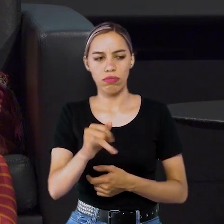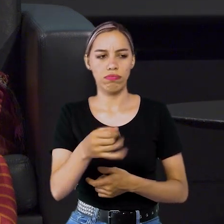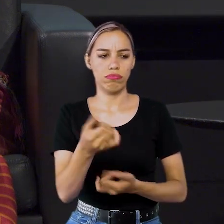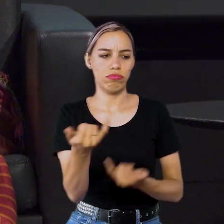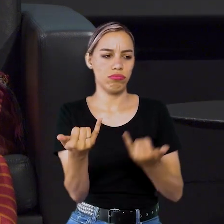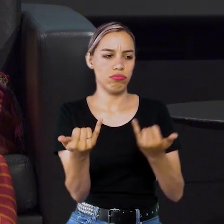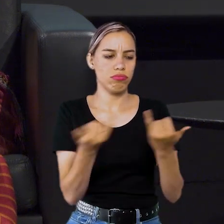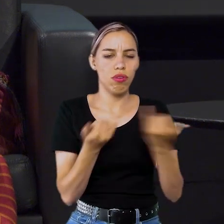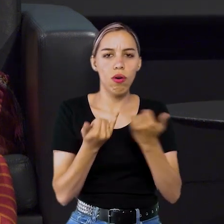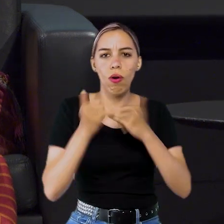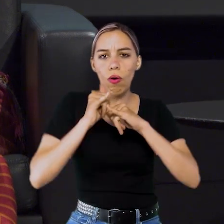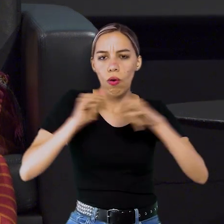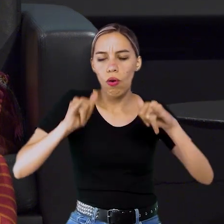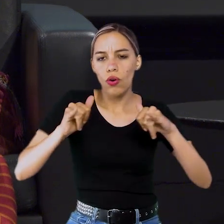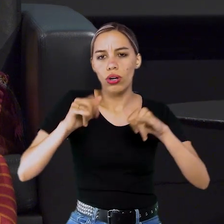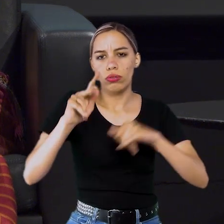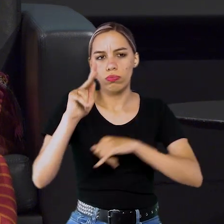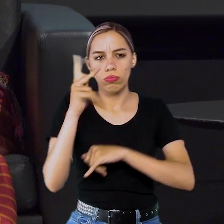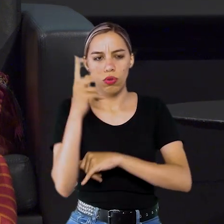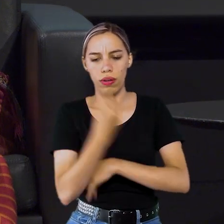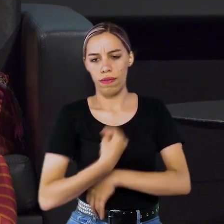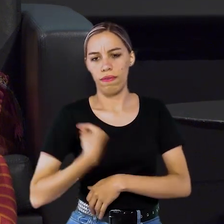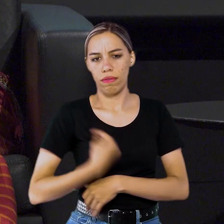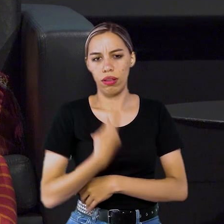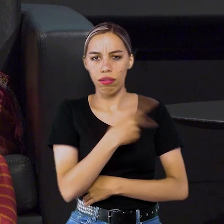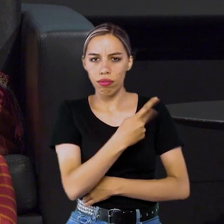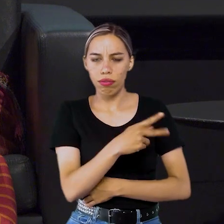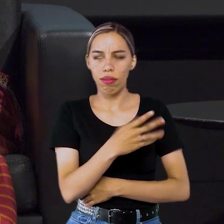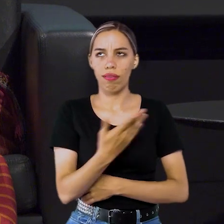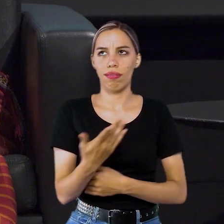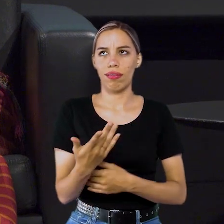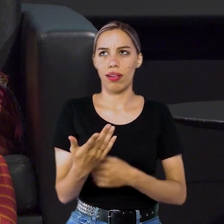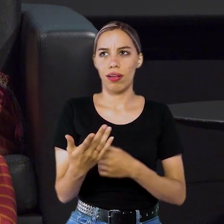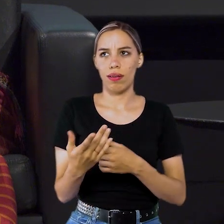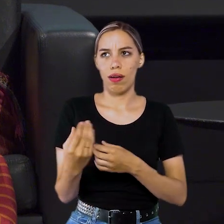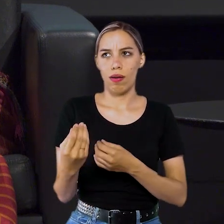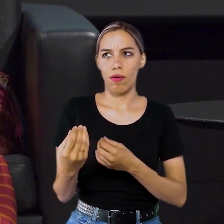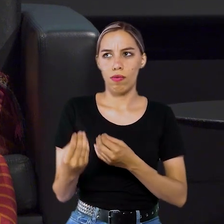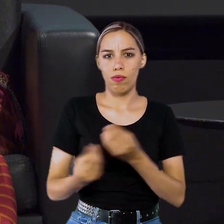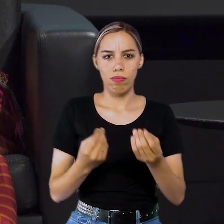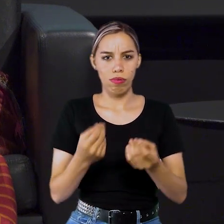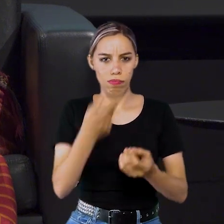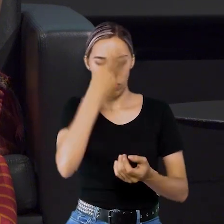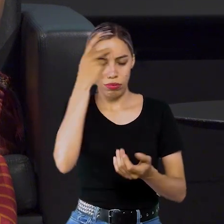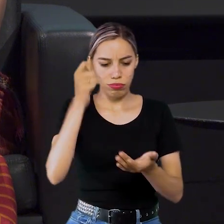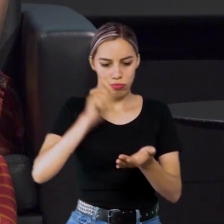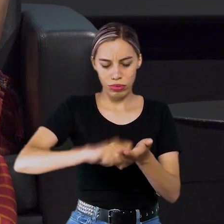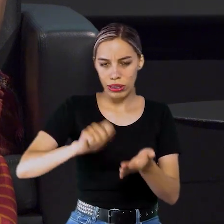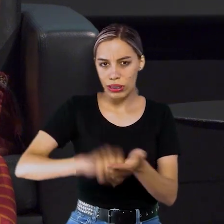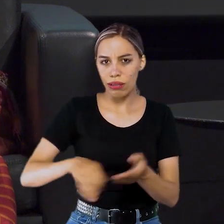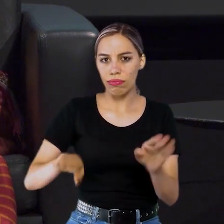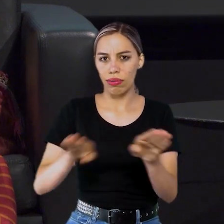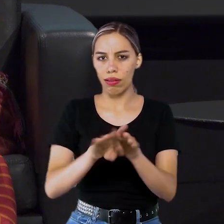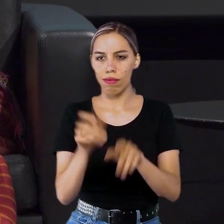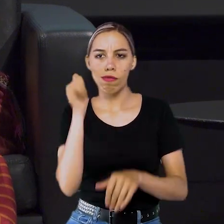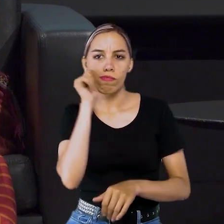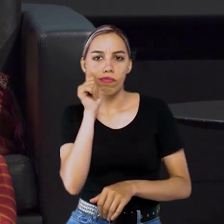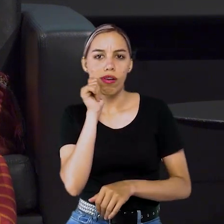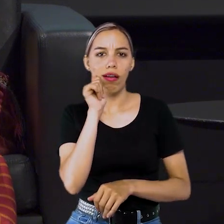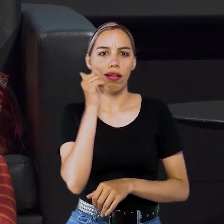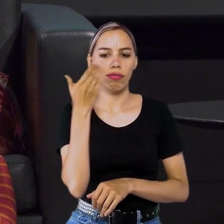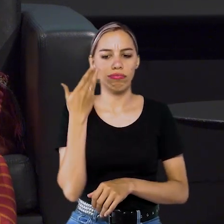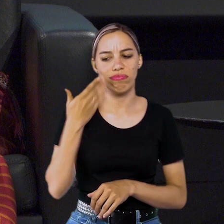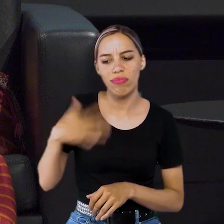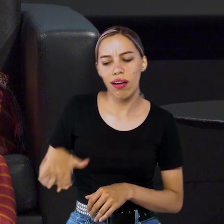sua história, do seu caminho enquanto palavra, enquanto mulher, menina, moça, que vem